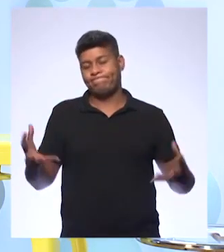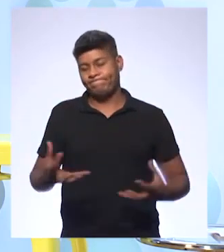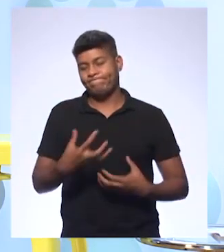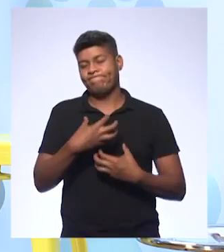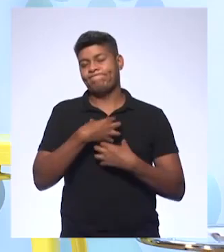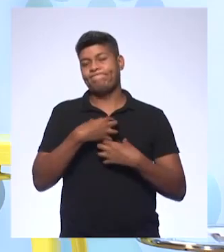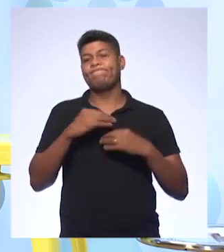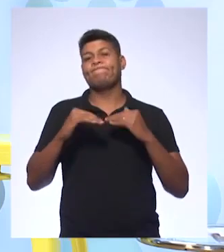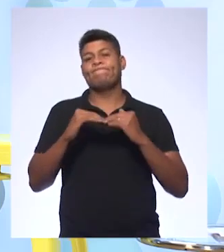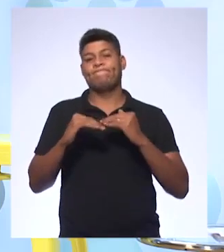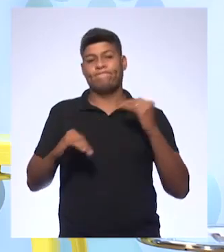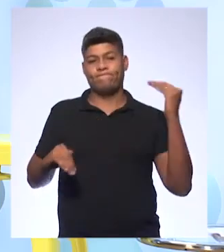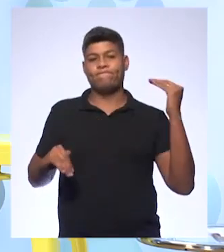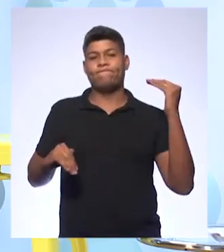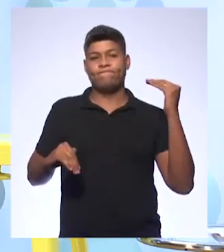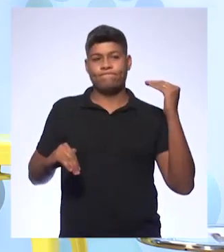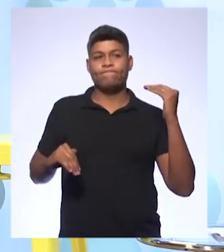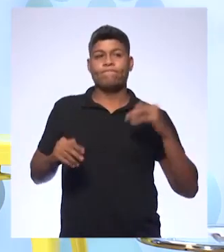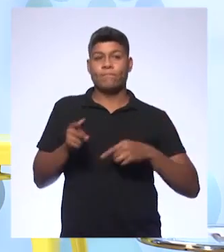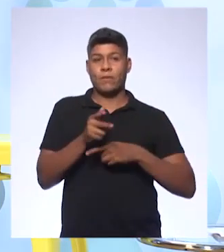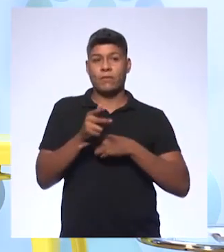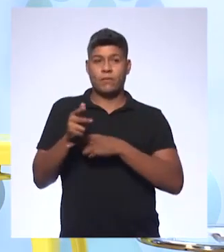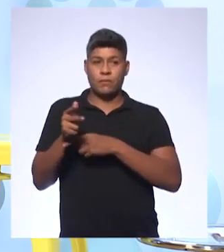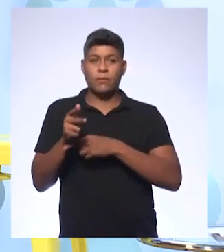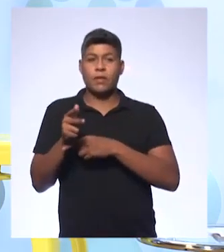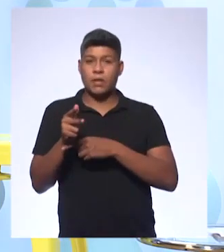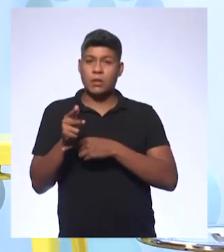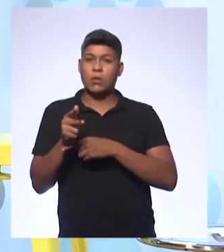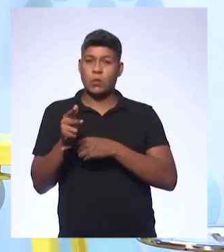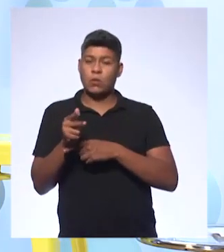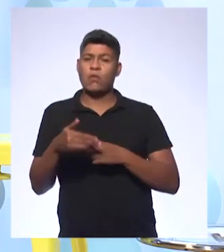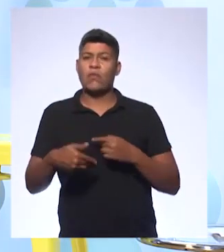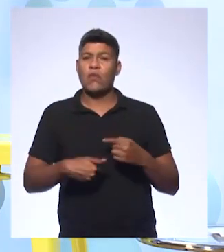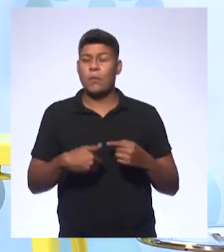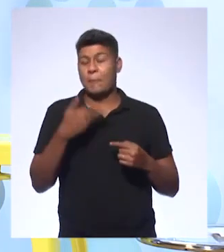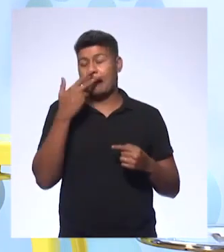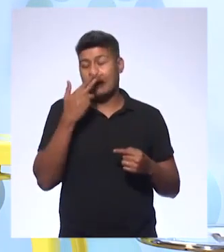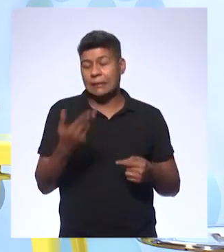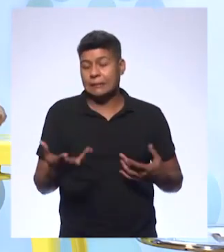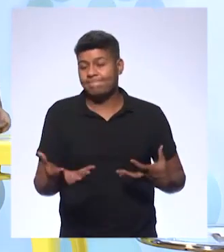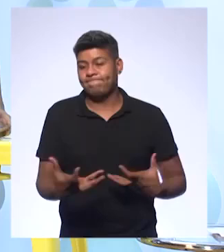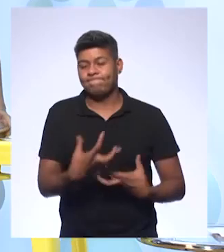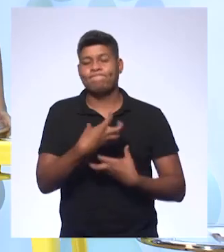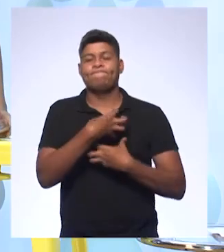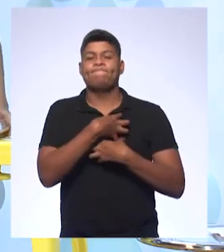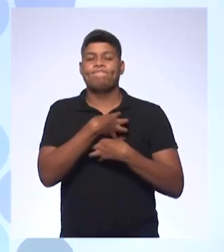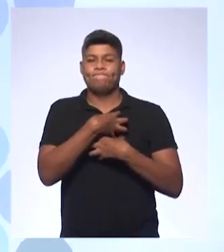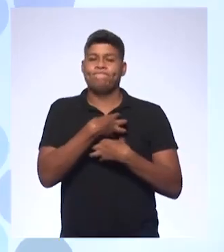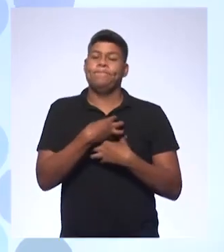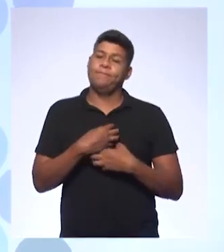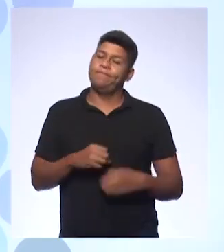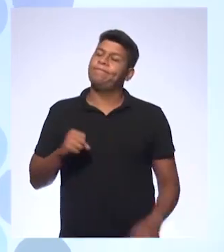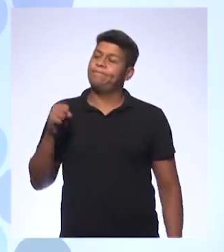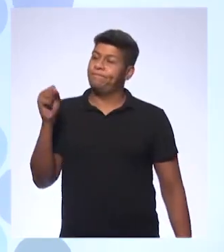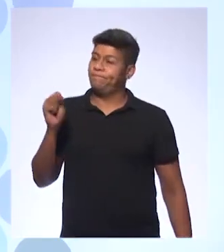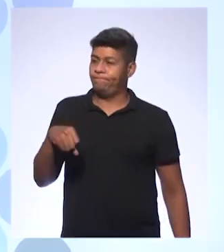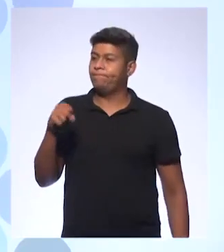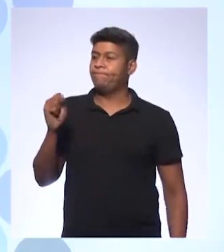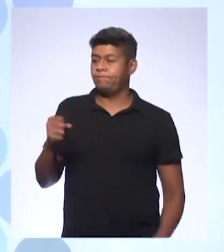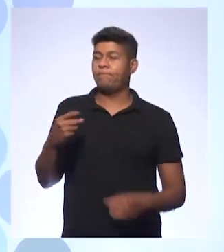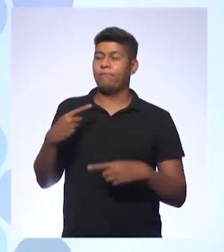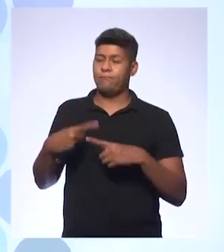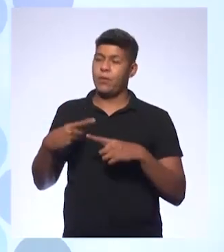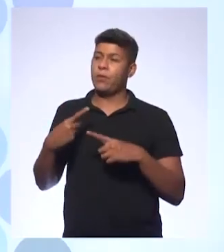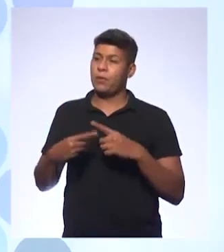da desigualdade. O vídeo da fome foi um soco no estômago. É um soco no estômago mesmo, porque representa, né,